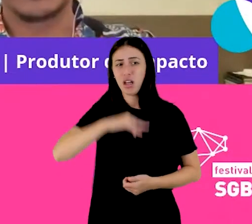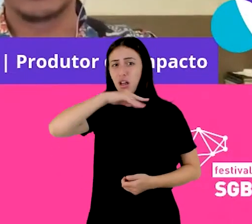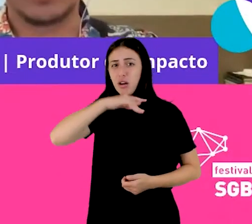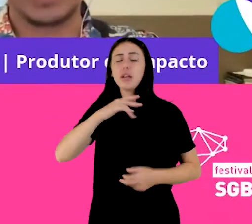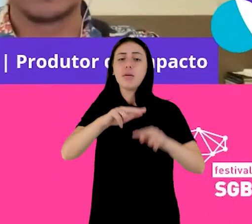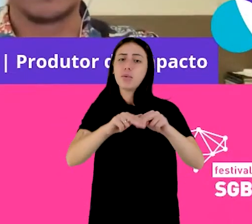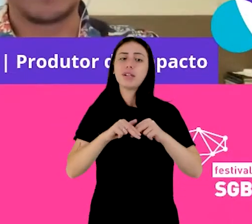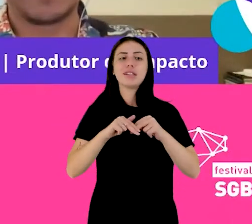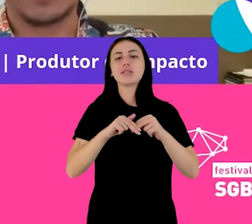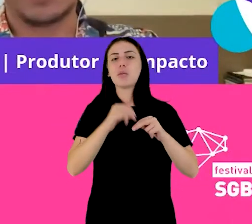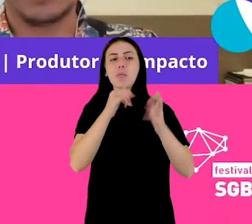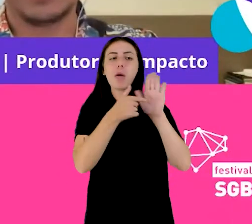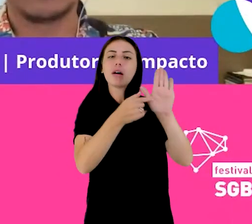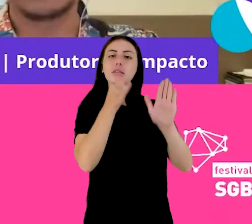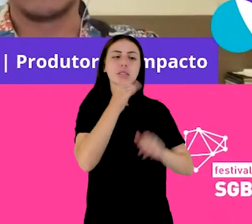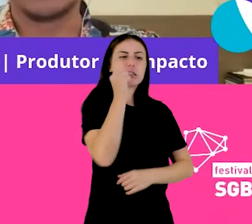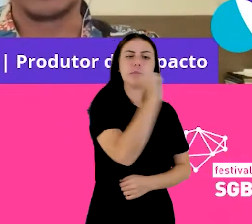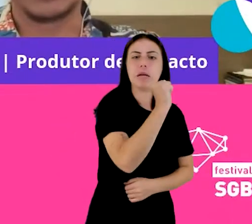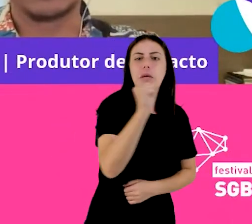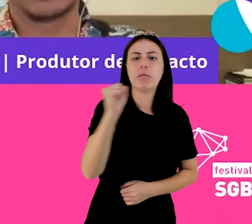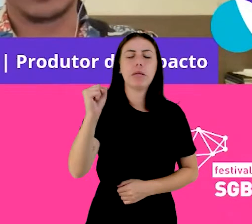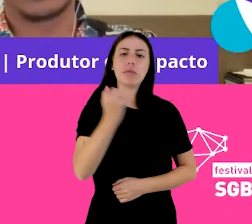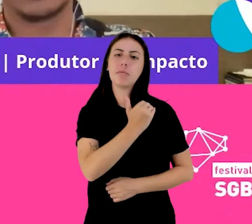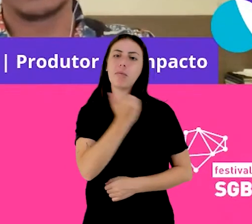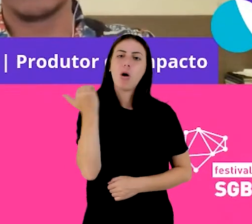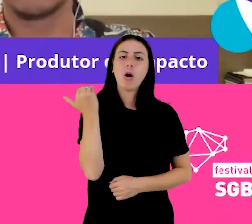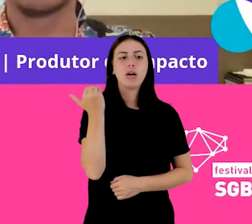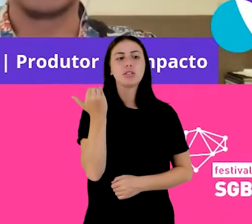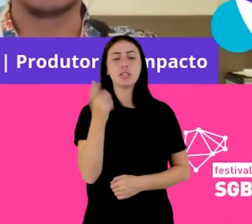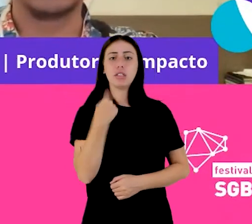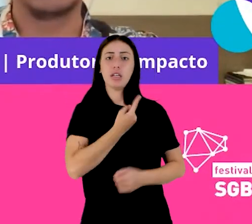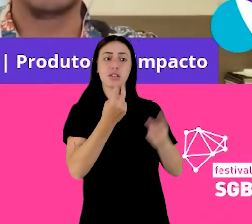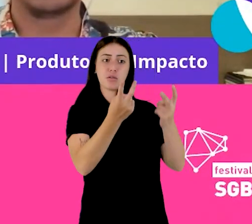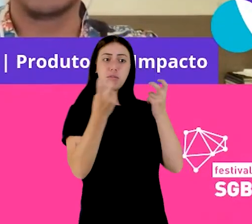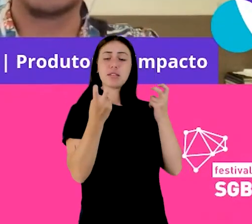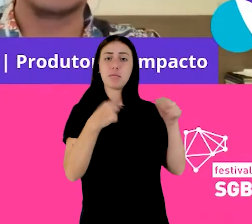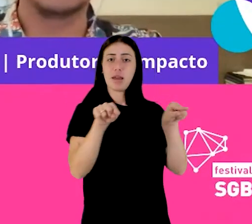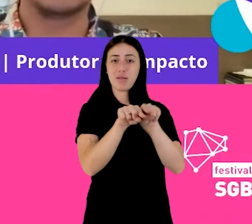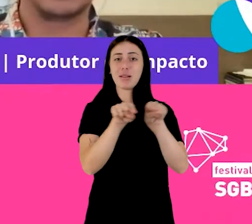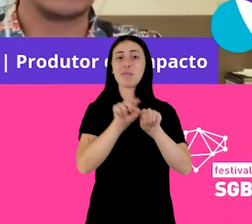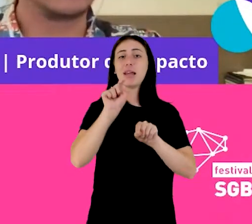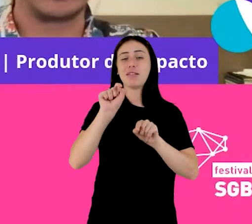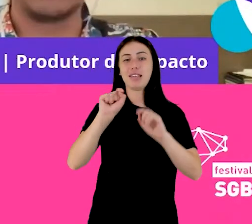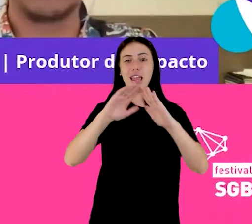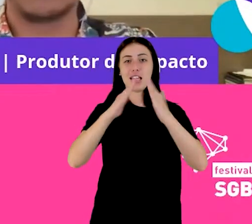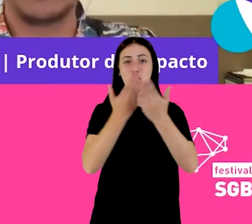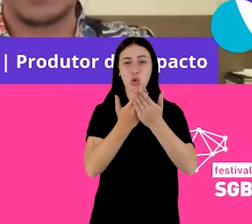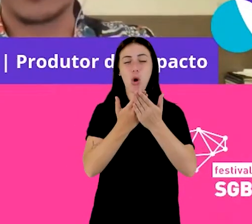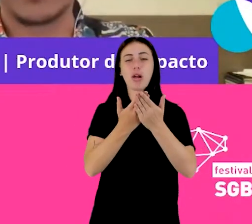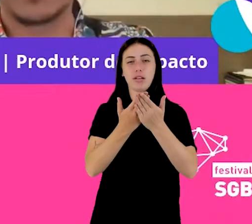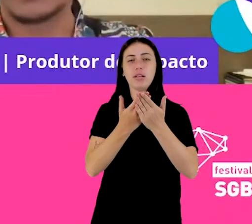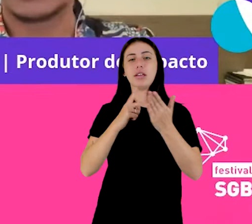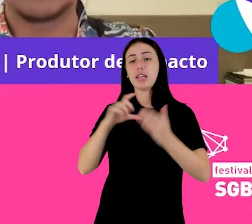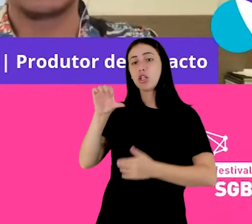sobre evasão escolar. Quase 90% das pessoas trans não concluem a escola, porque, obviamente, a escola se torna